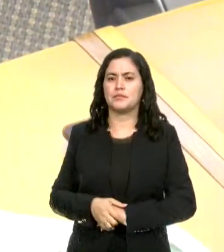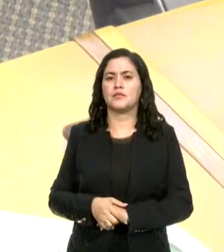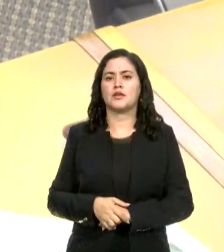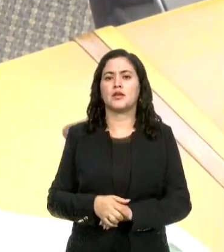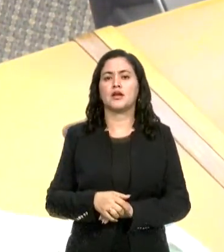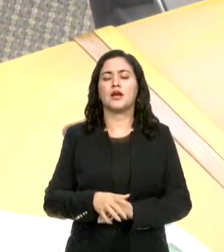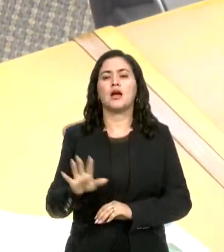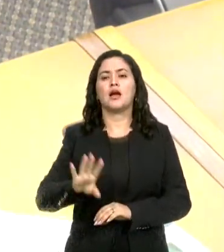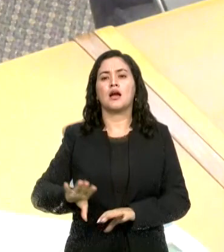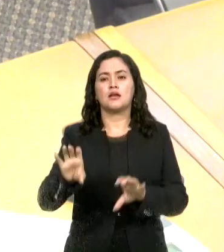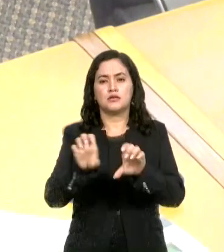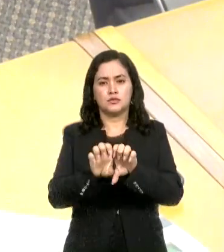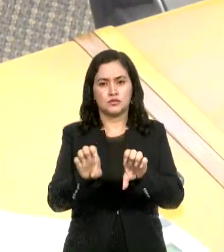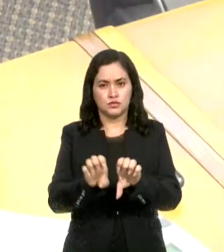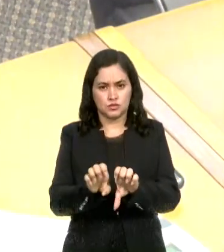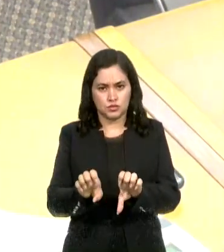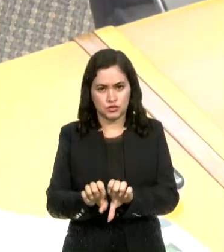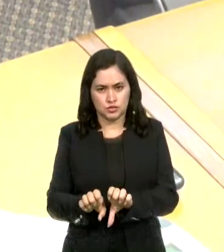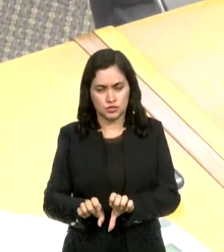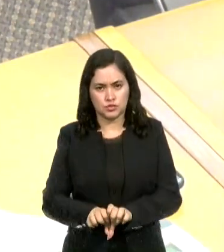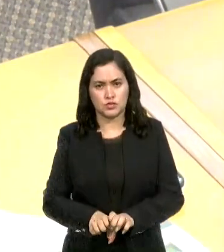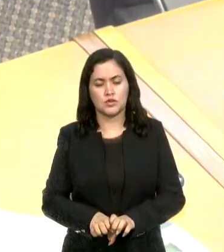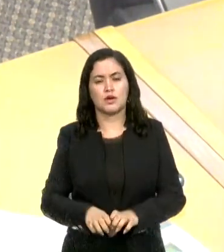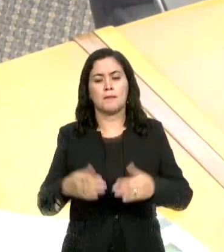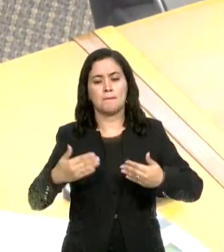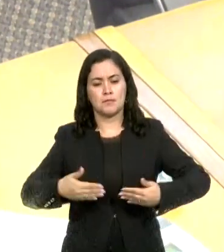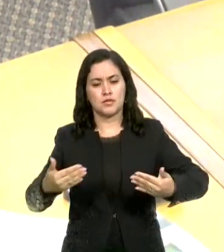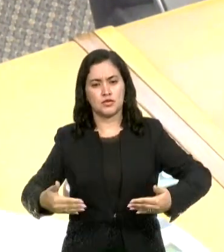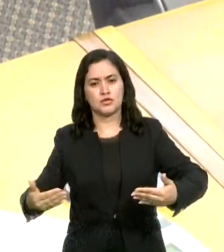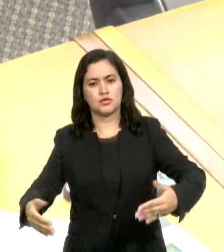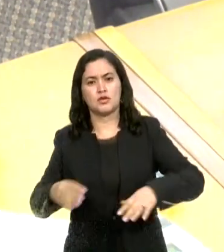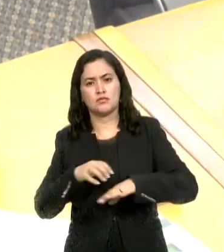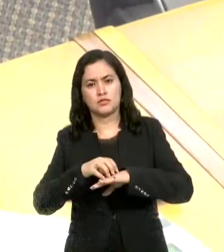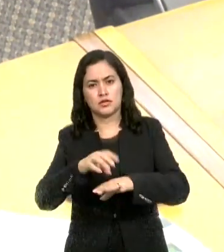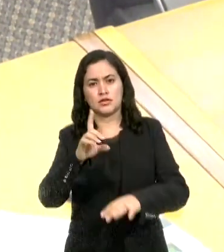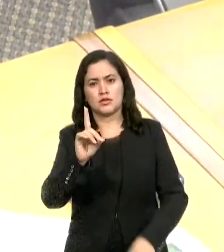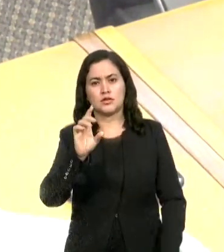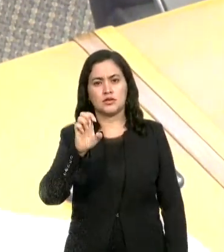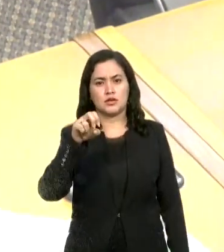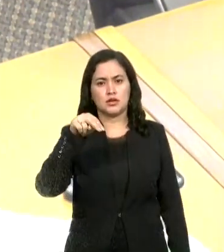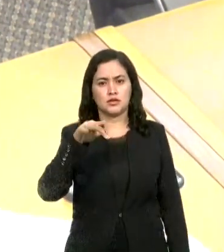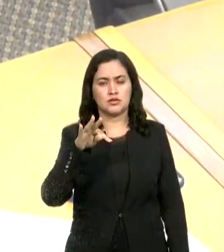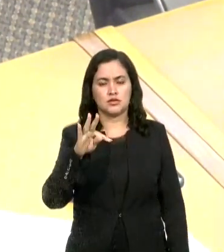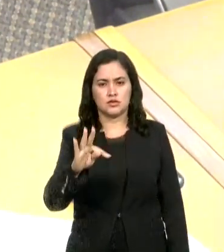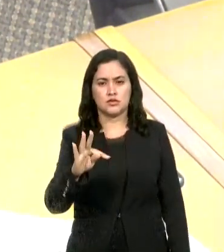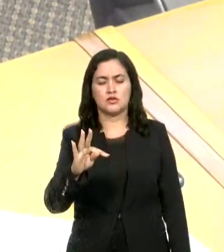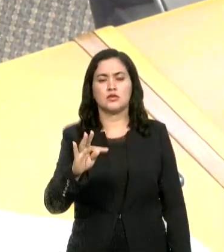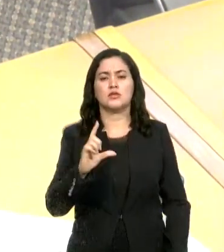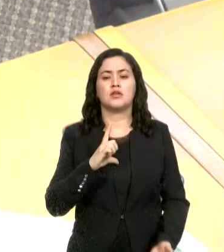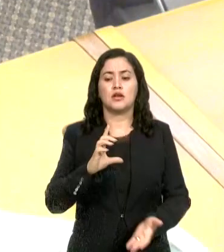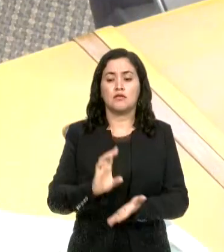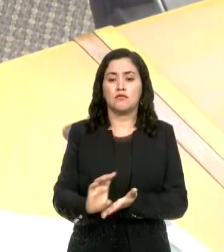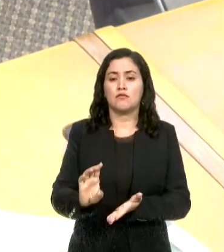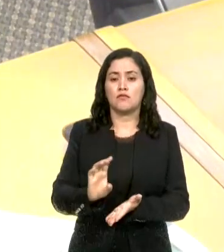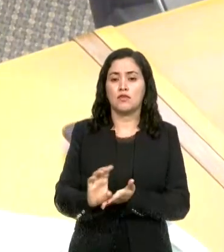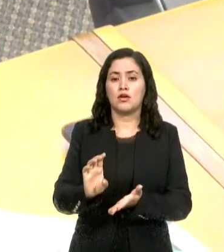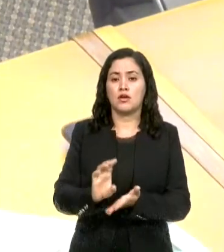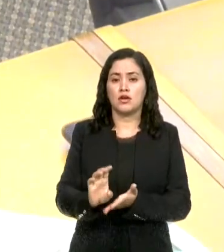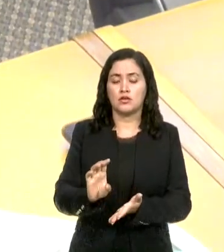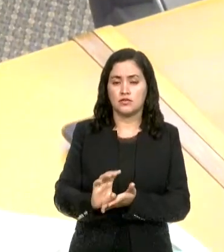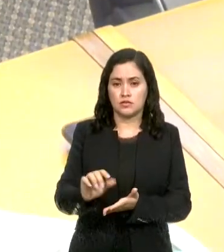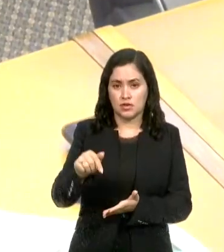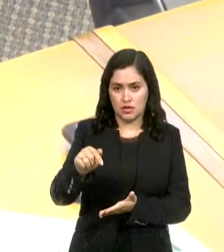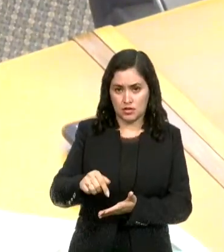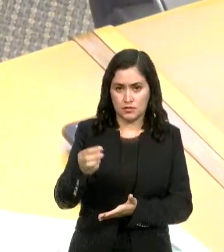via Ministério de Transporte, via DENIT, será investido no Maranhão nos próximos anos em torno de